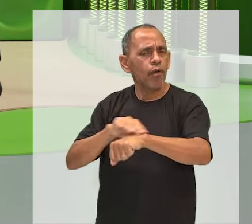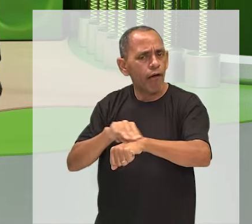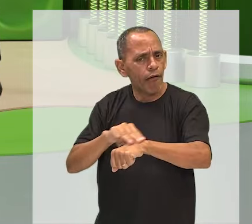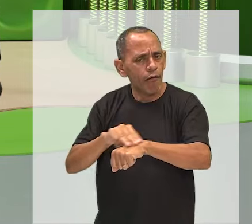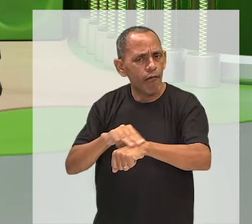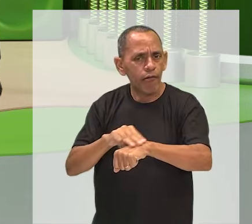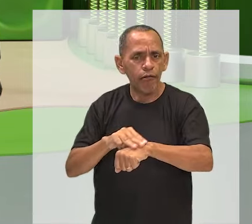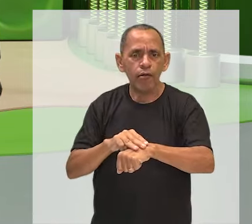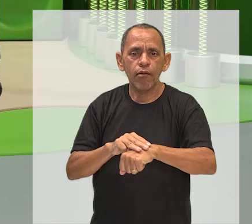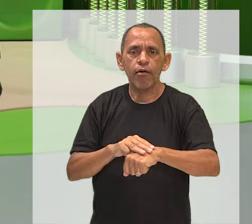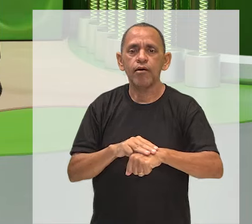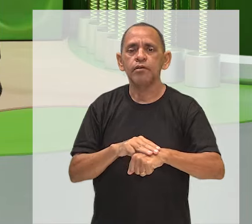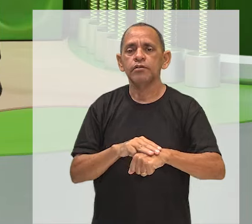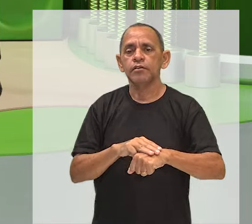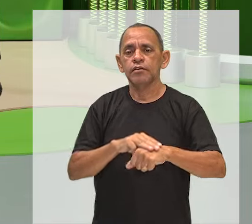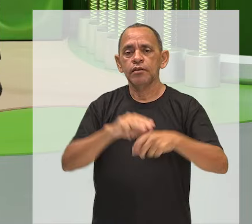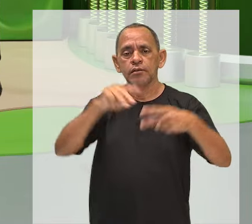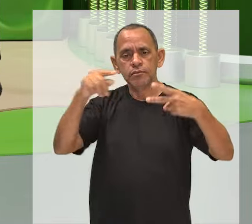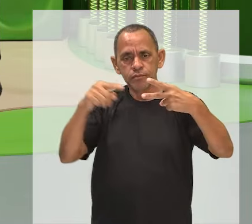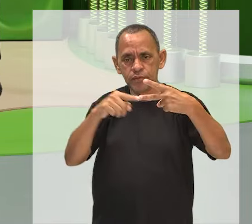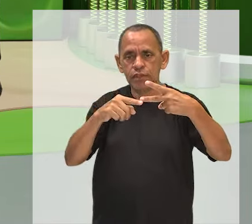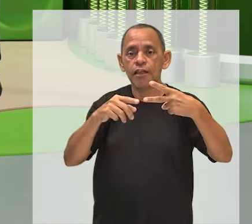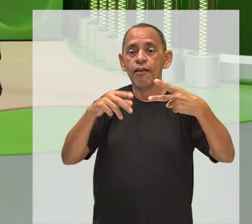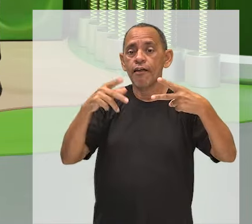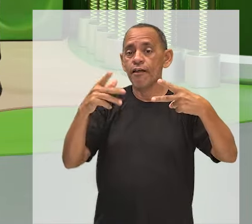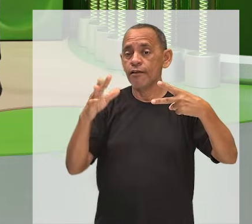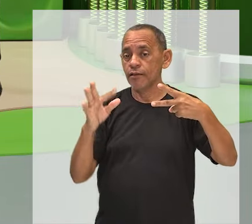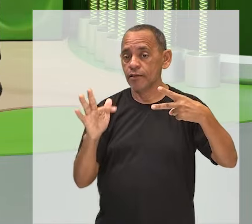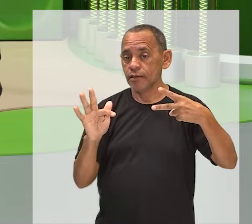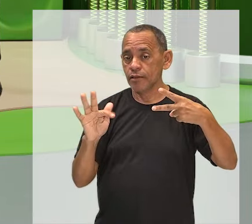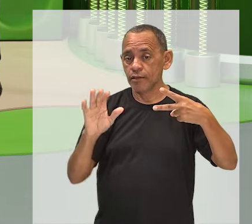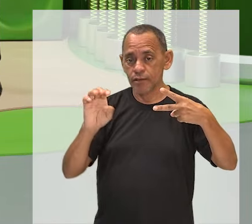Ferrel. E aí, o que acontece nessas células de Ferrel?